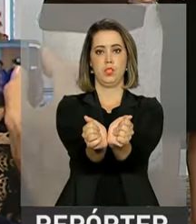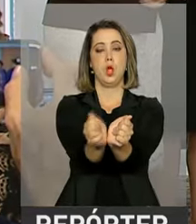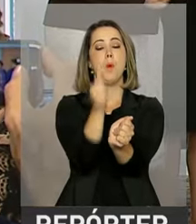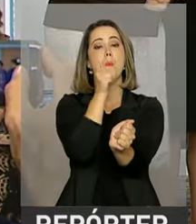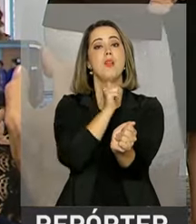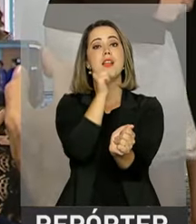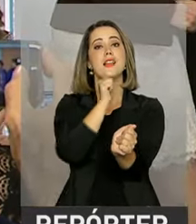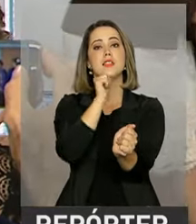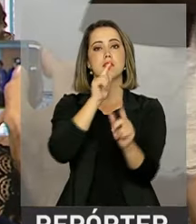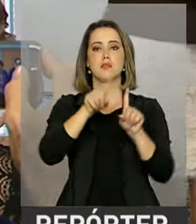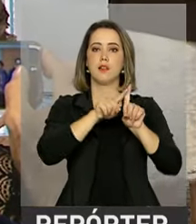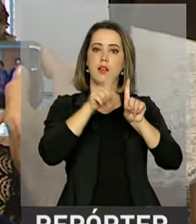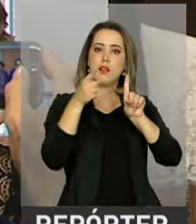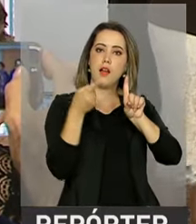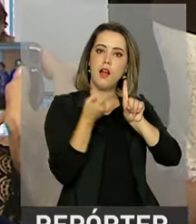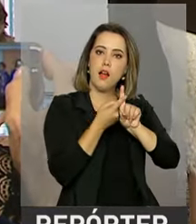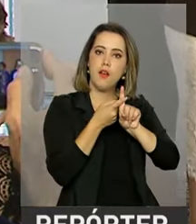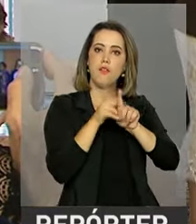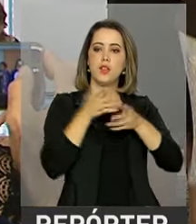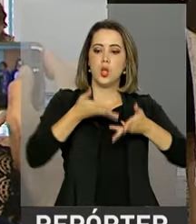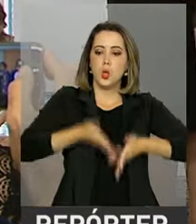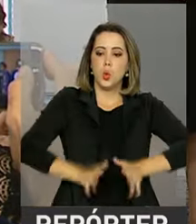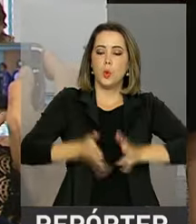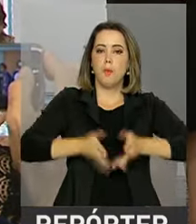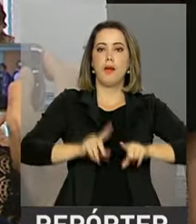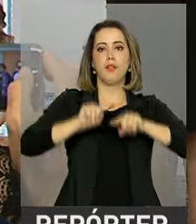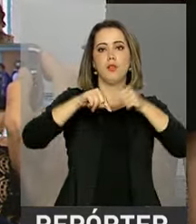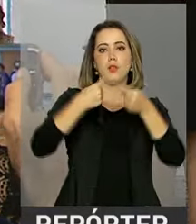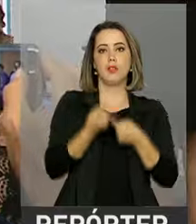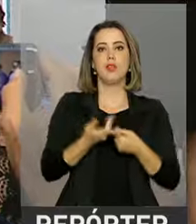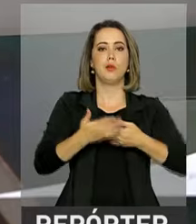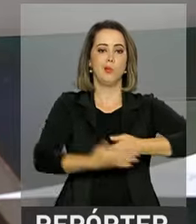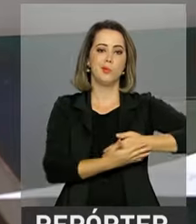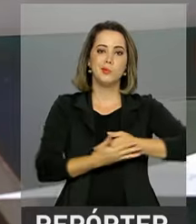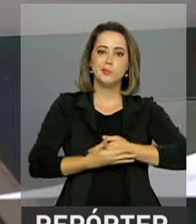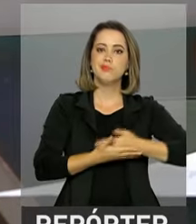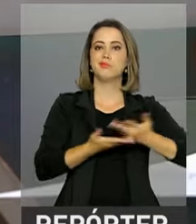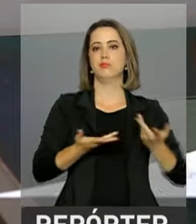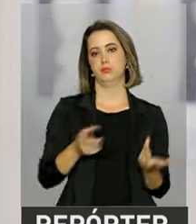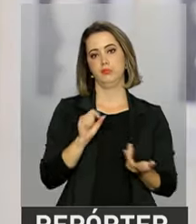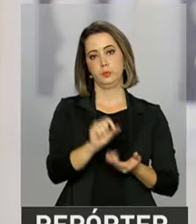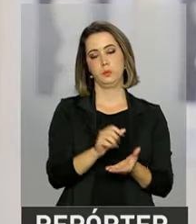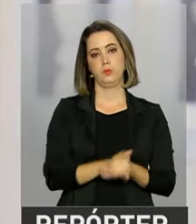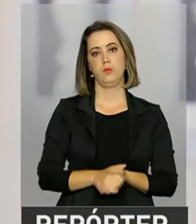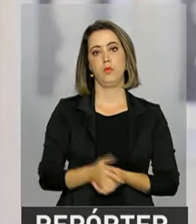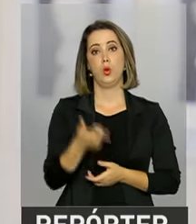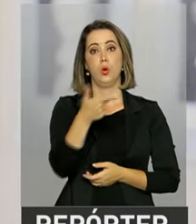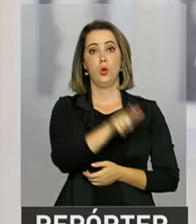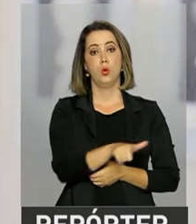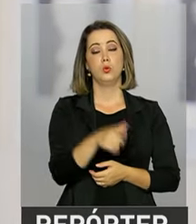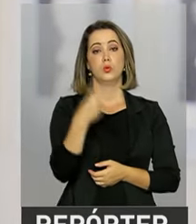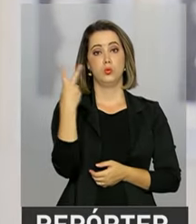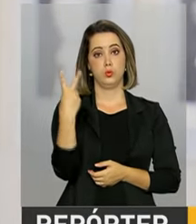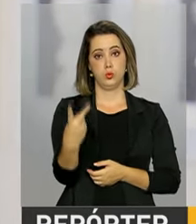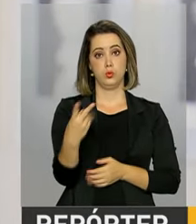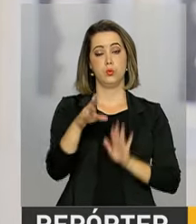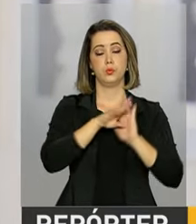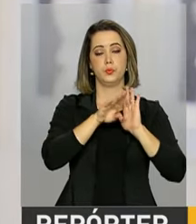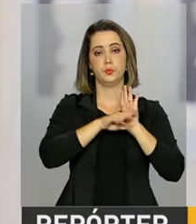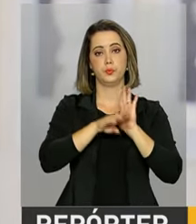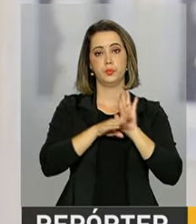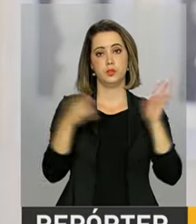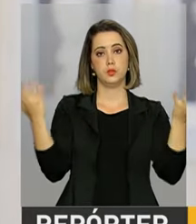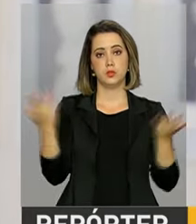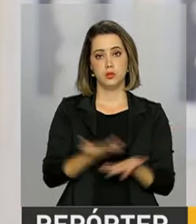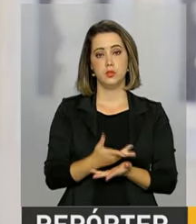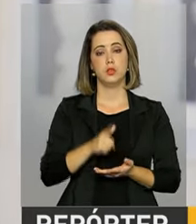grávidas durante o parto e no período logo após o nascimento da criança. Outros 2 projetos que agora